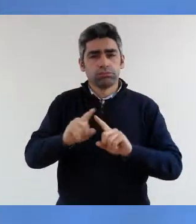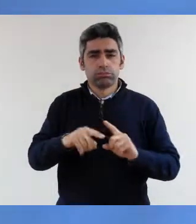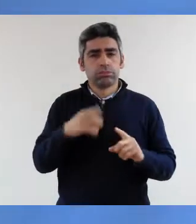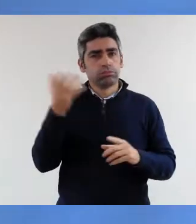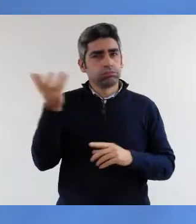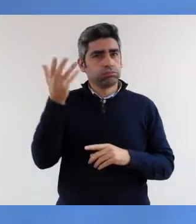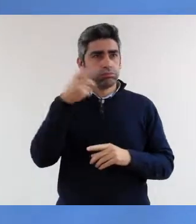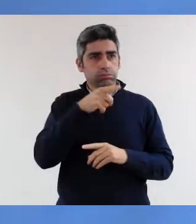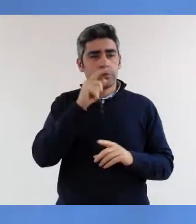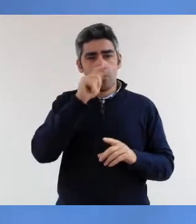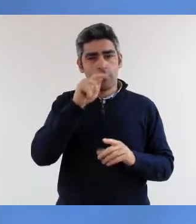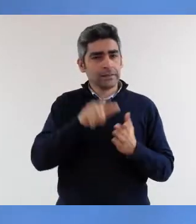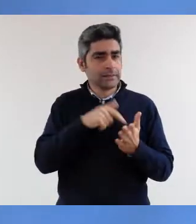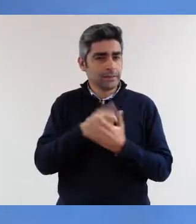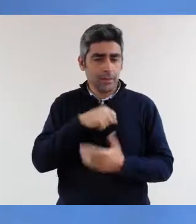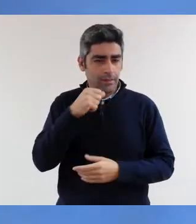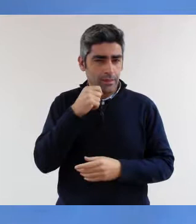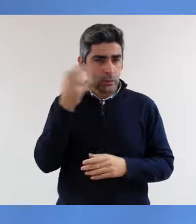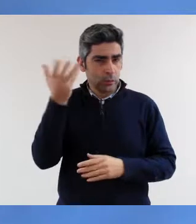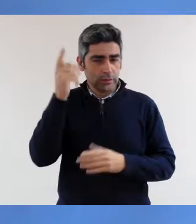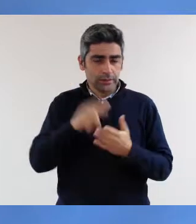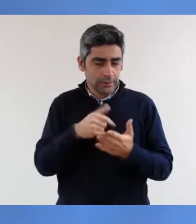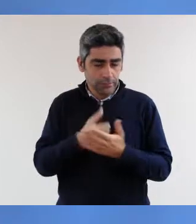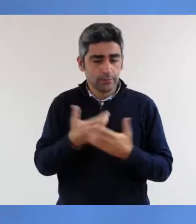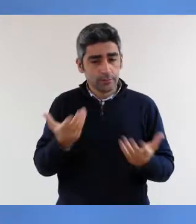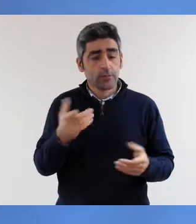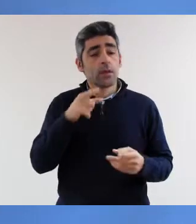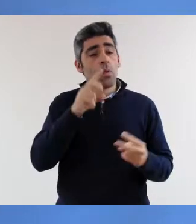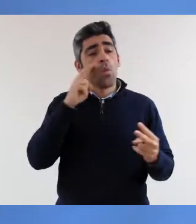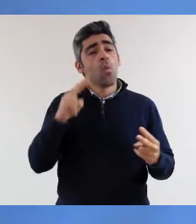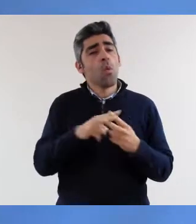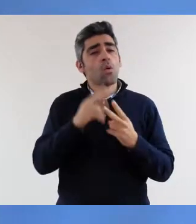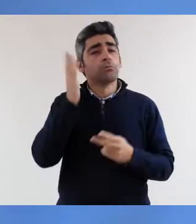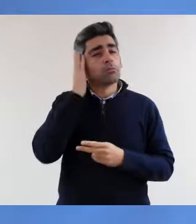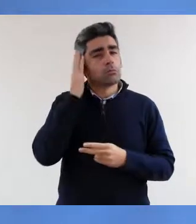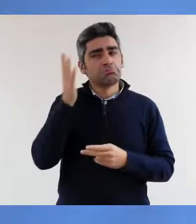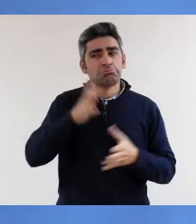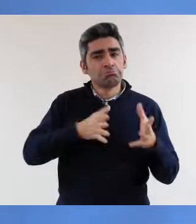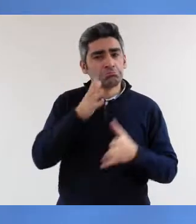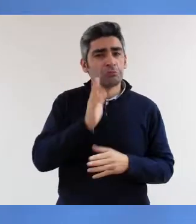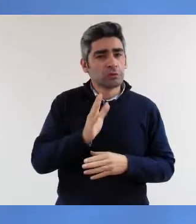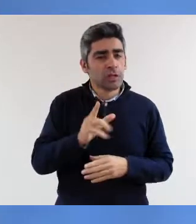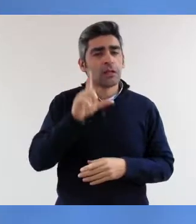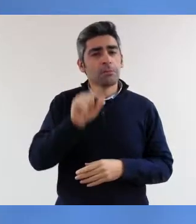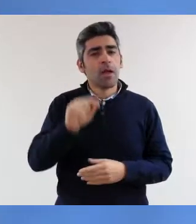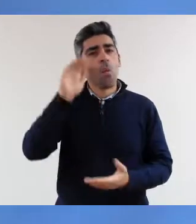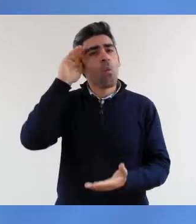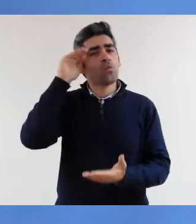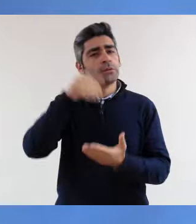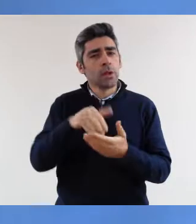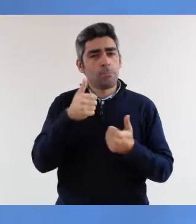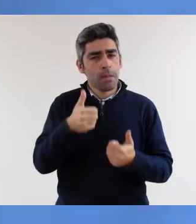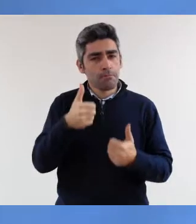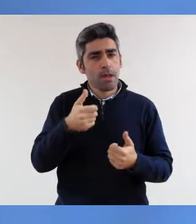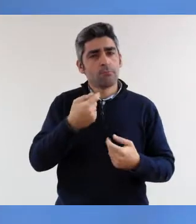habitual anfitrião unia da fundação calouste gulbenkian e por isso encontrou pensou el daquilo já soube